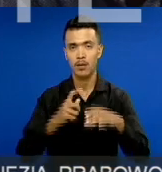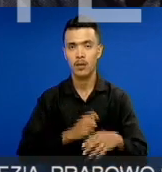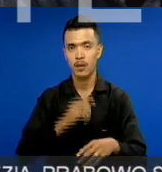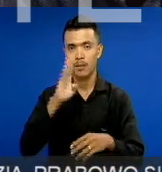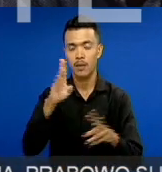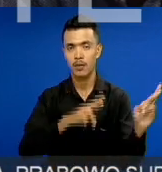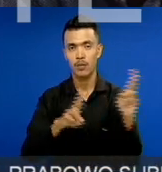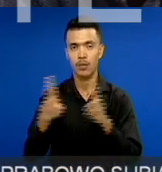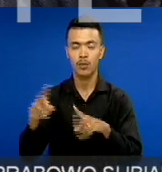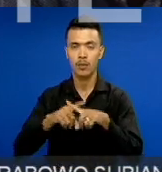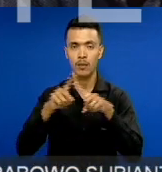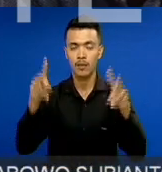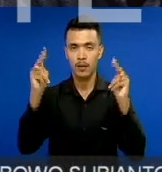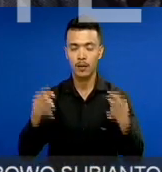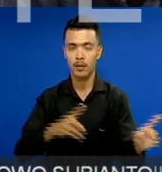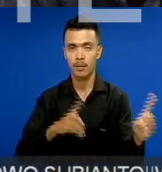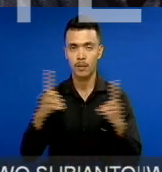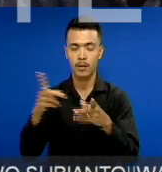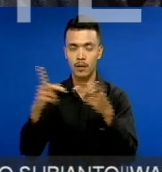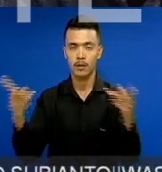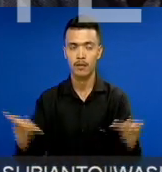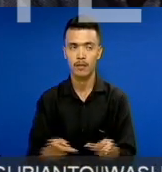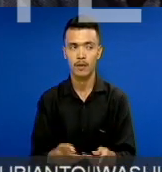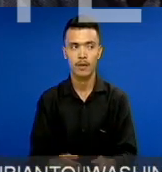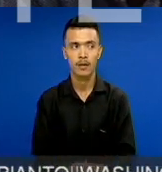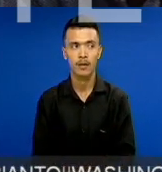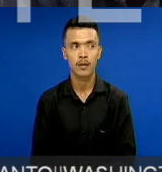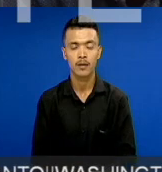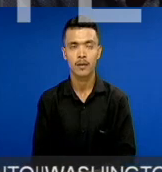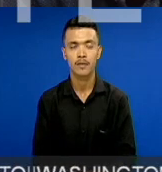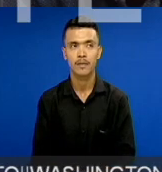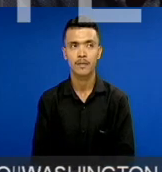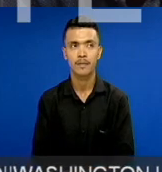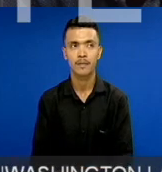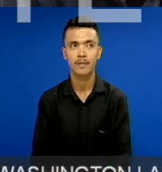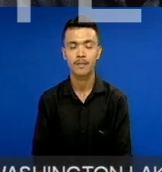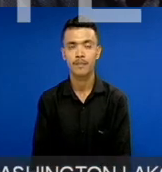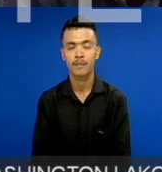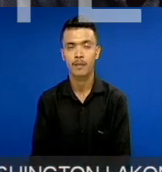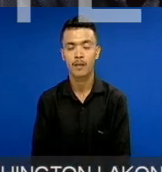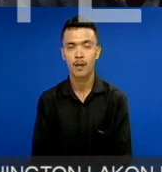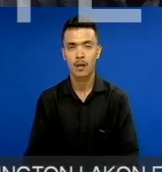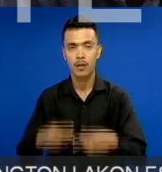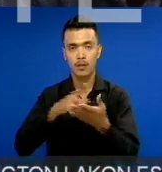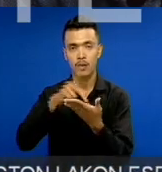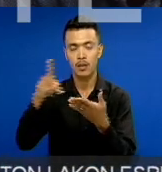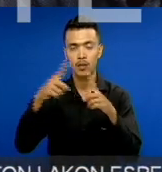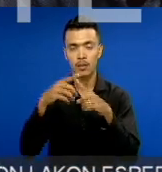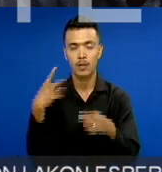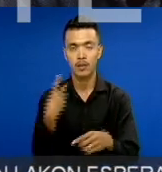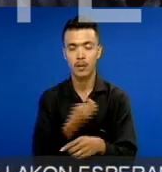condições se la arranja condições foi indemnização uma ba ami ba filha ba minha rain ami